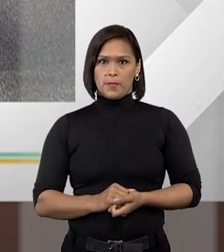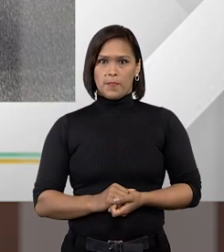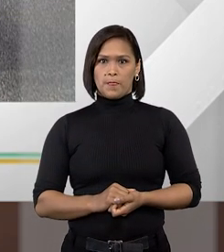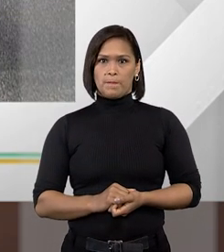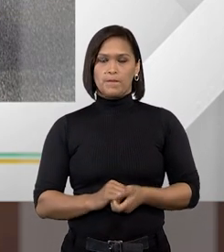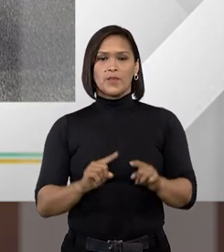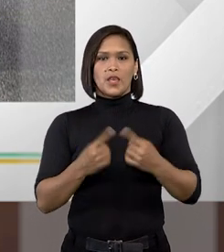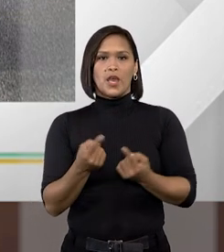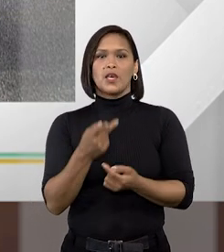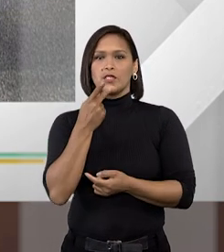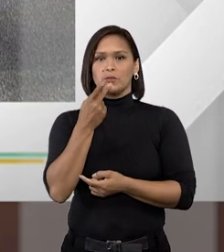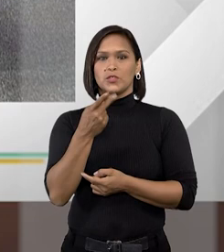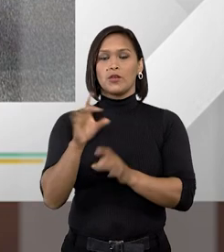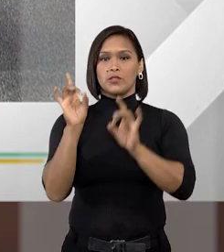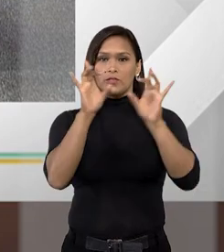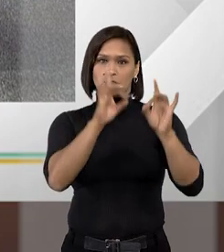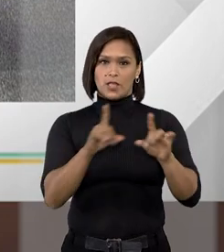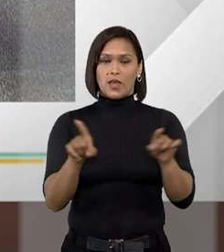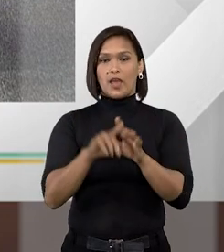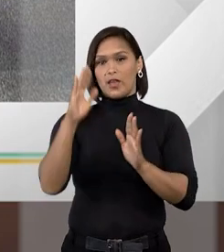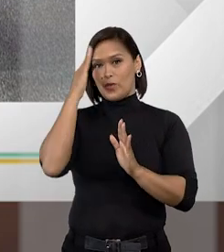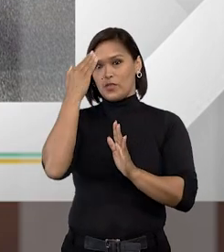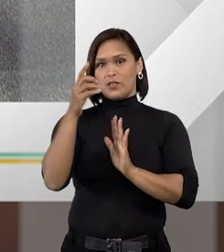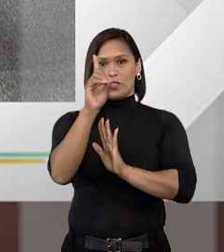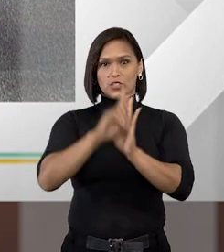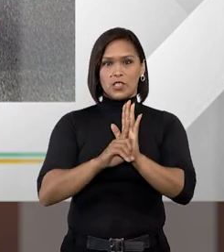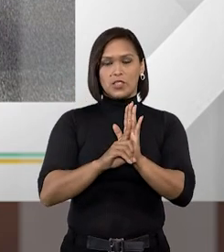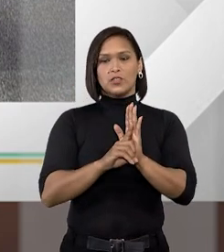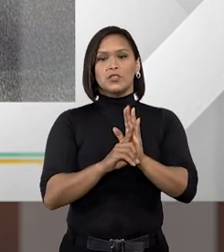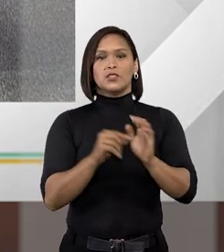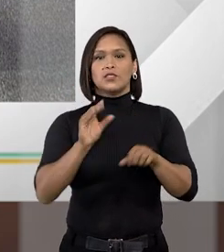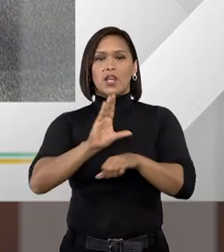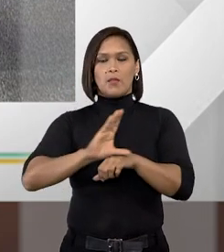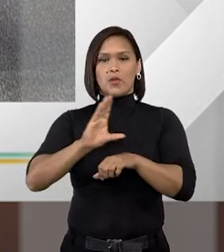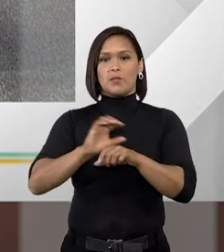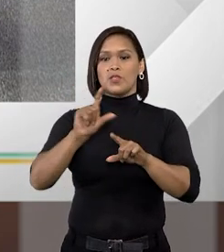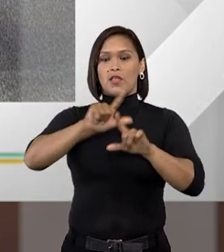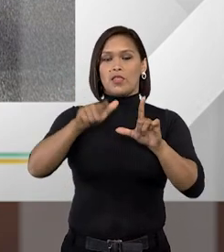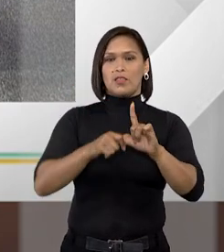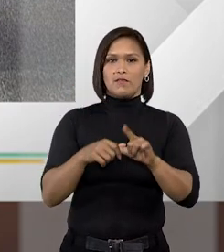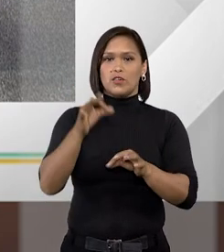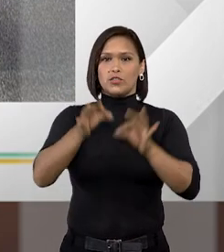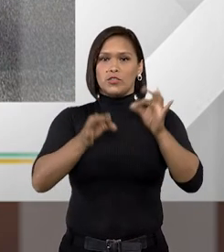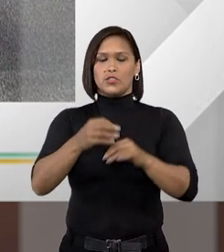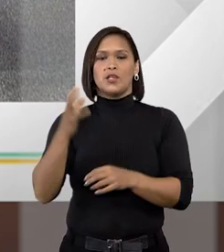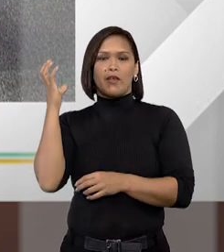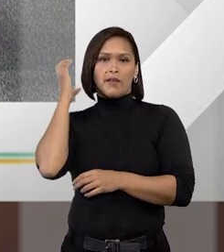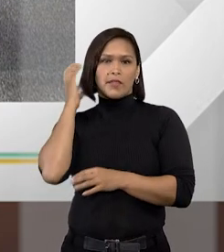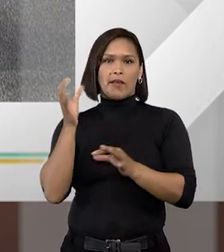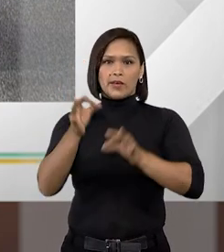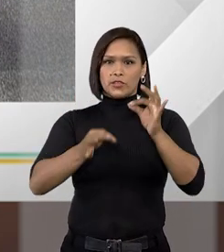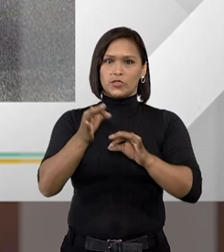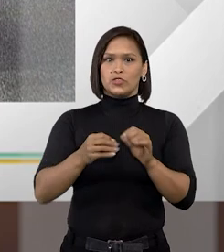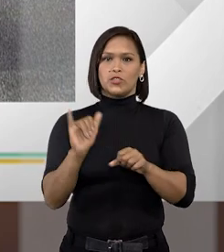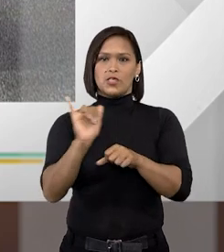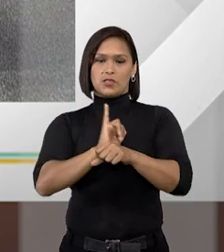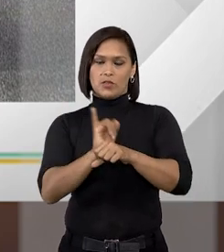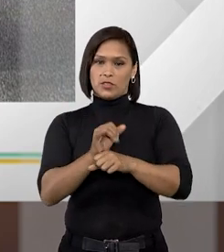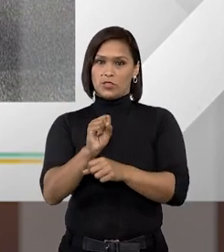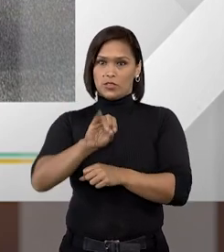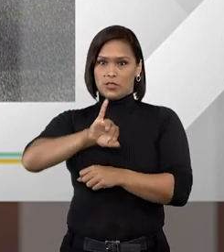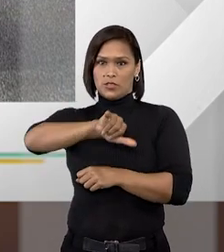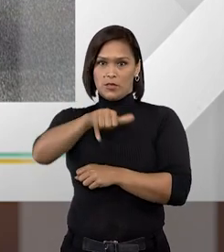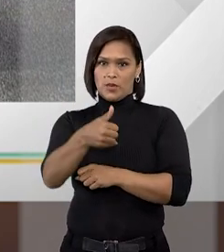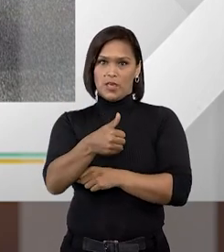é isso pessoal vale destacar que o Entender Direito está na programação da TV Justiça da Rádio Justiça e no canal do STJ